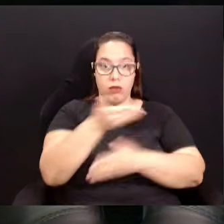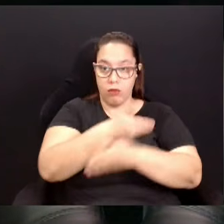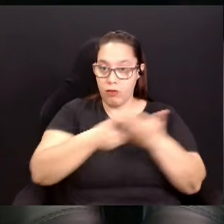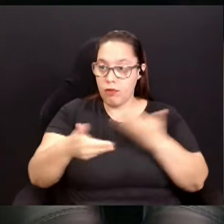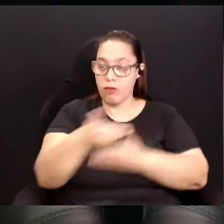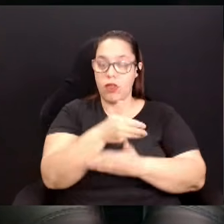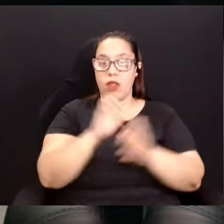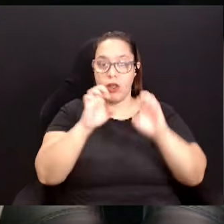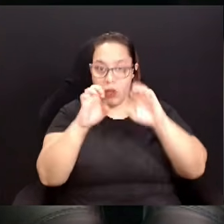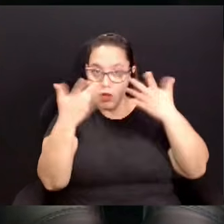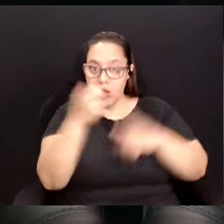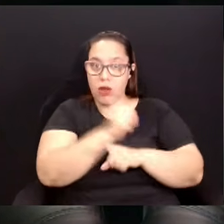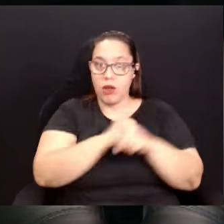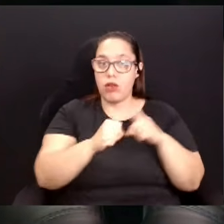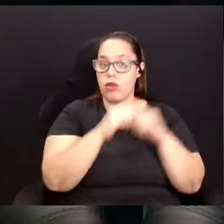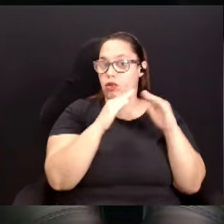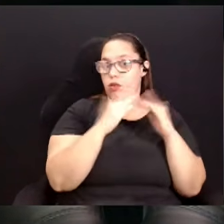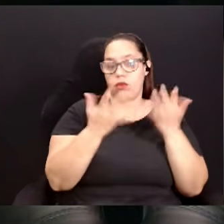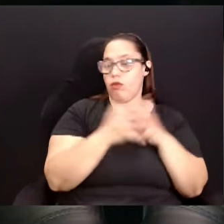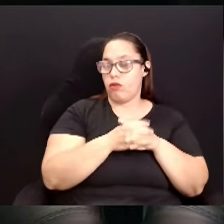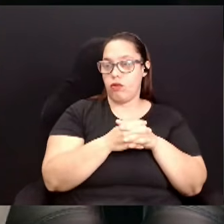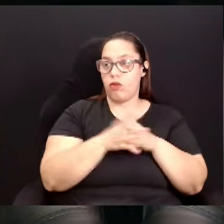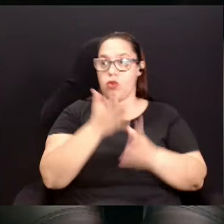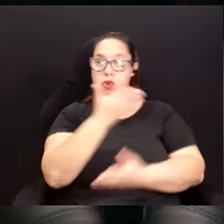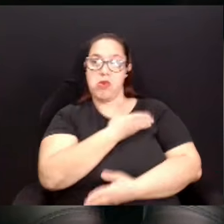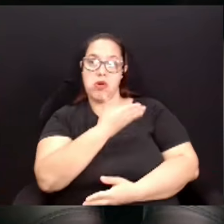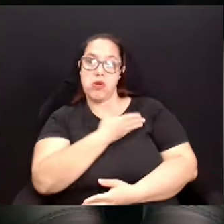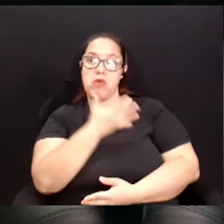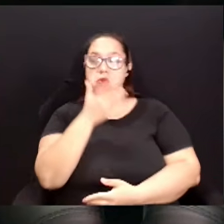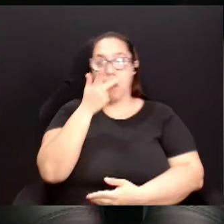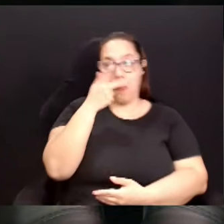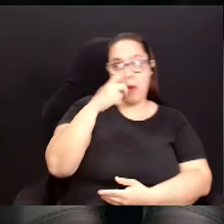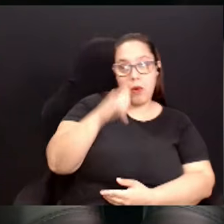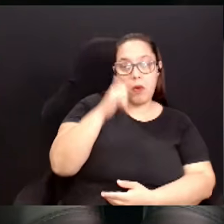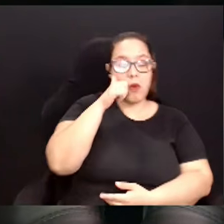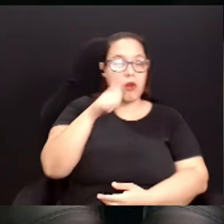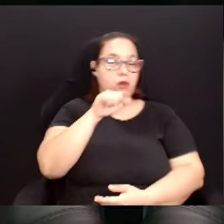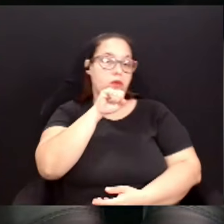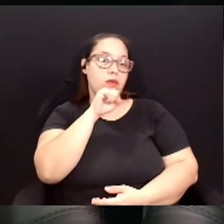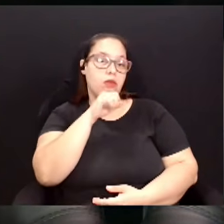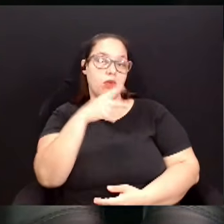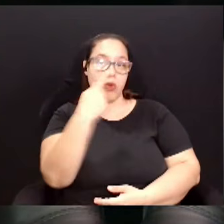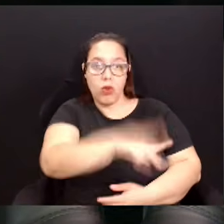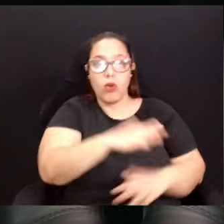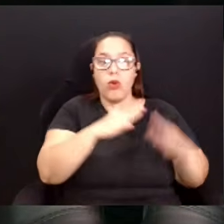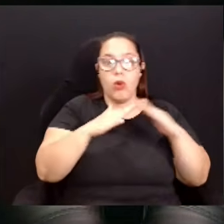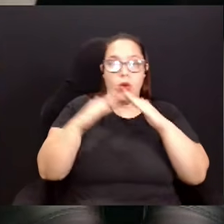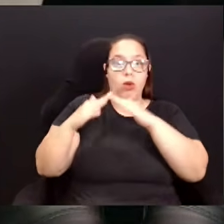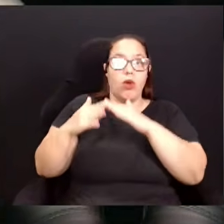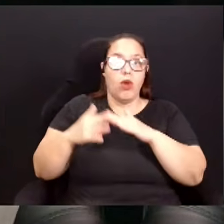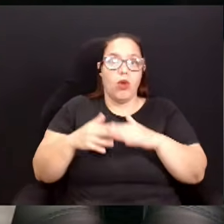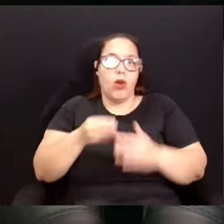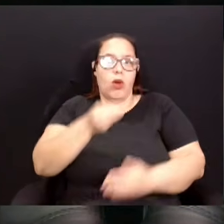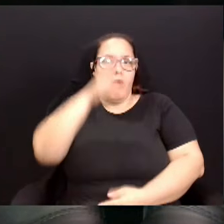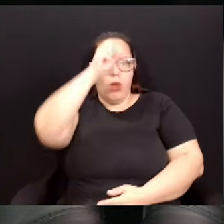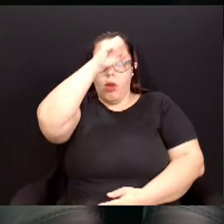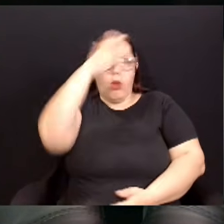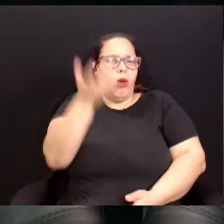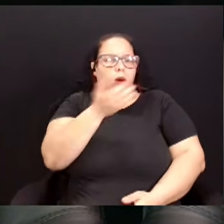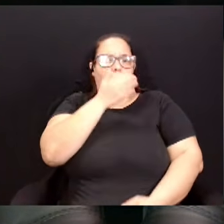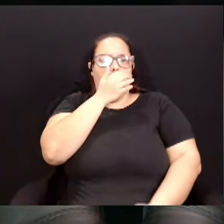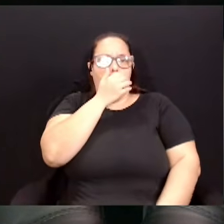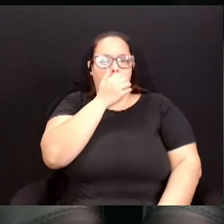sociais da casa, dos amigos, dos pais, com os amigos deles em casa, onde você vai aprender? Não é porque eu